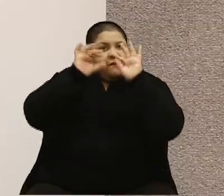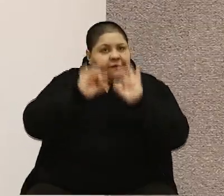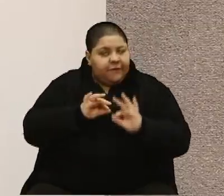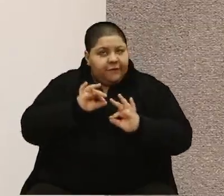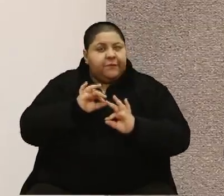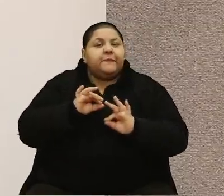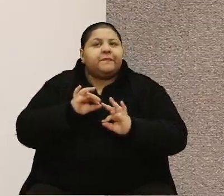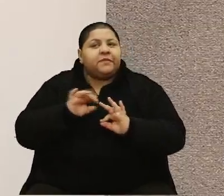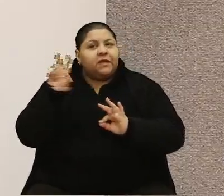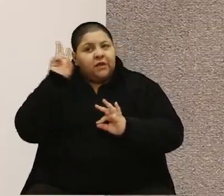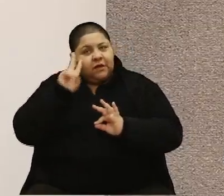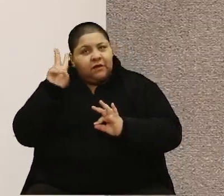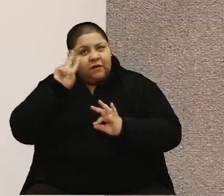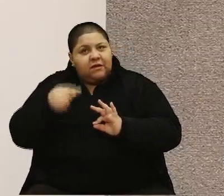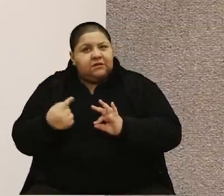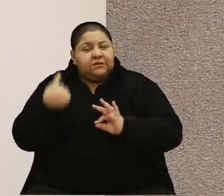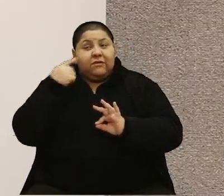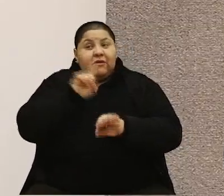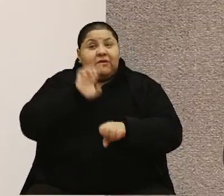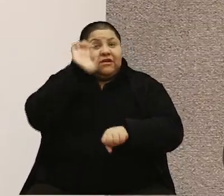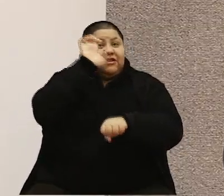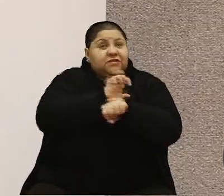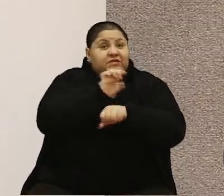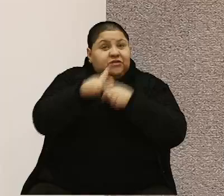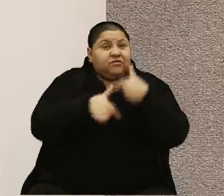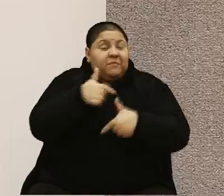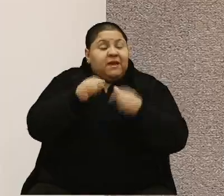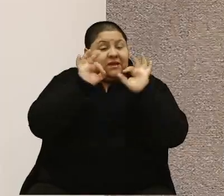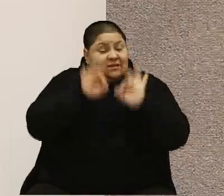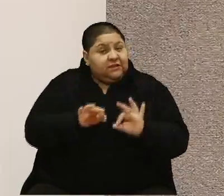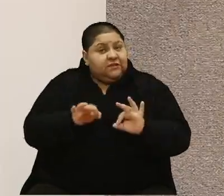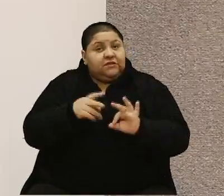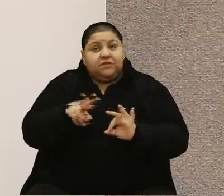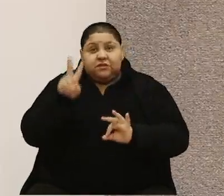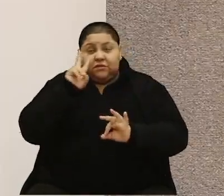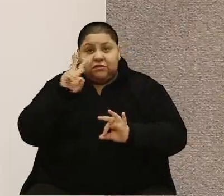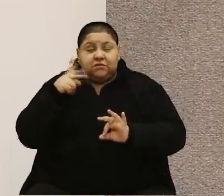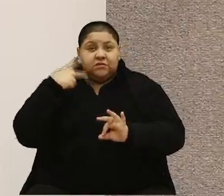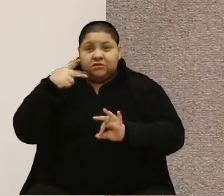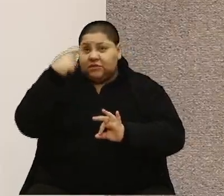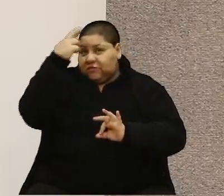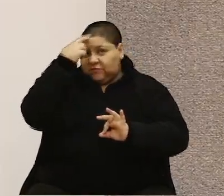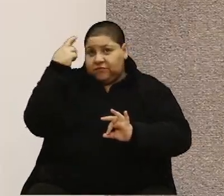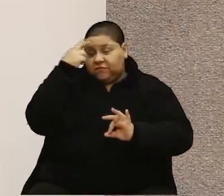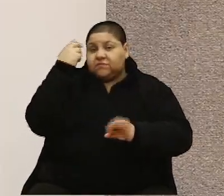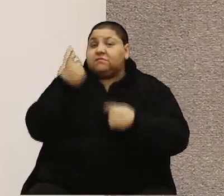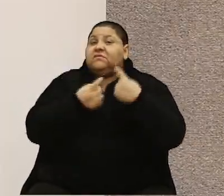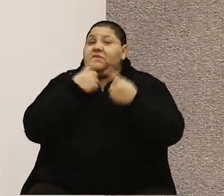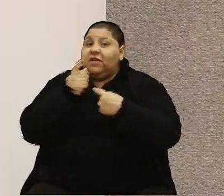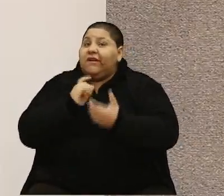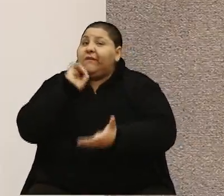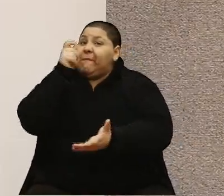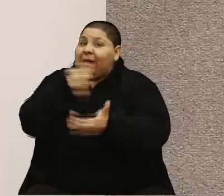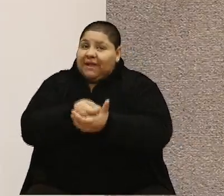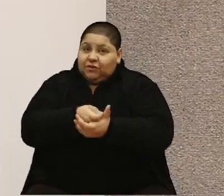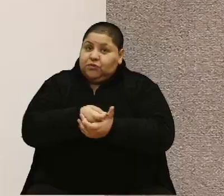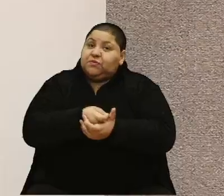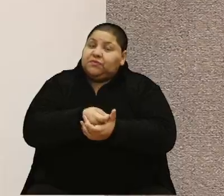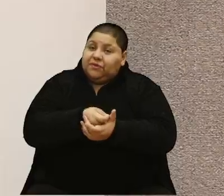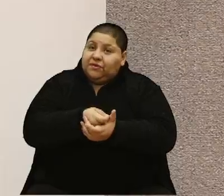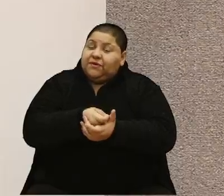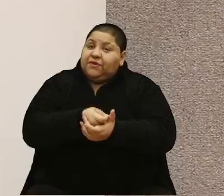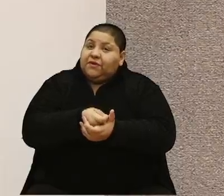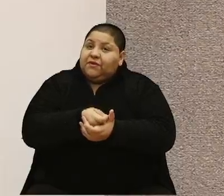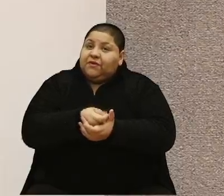questão e lembrar que não é porque é Estado que o serviço é de qualidade. A gente está vendo aí, o vereador Rafael pontuou. Alguém está pagando essa conta. A questão